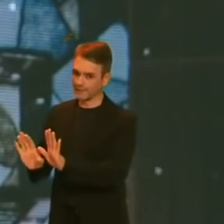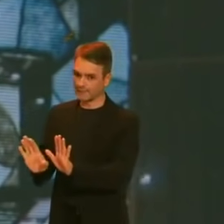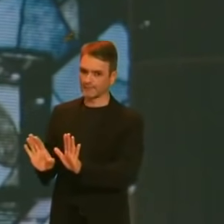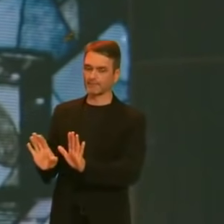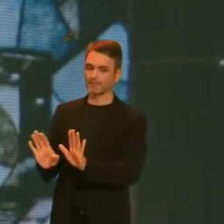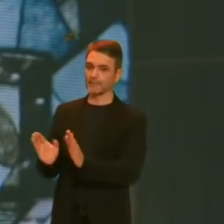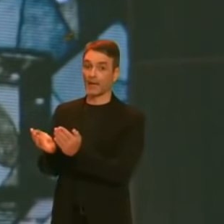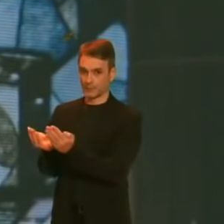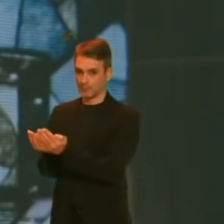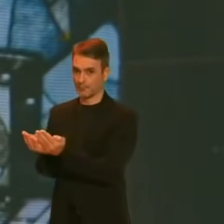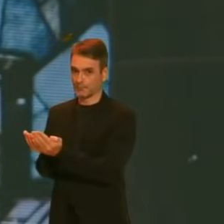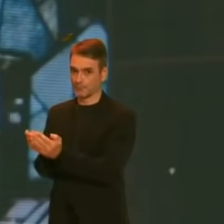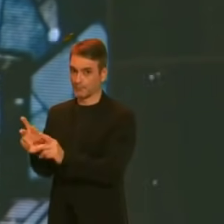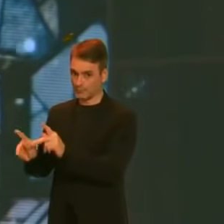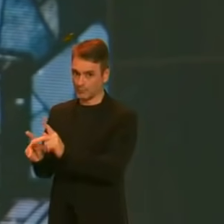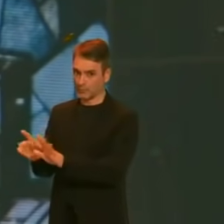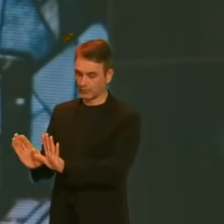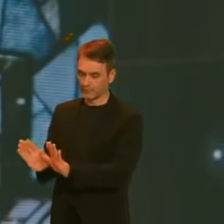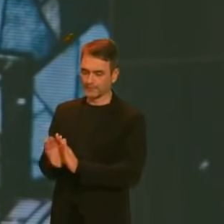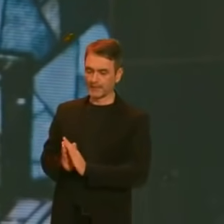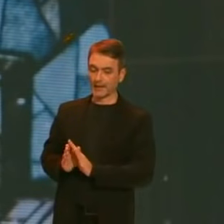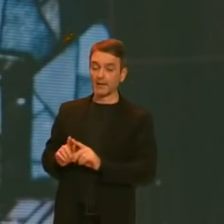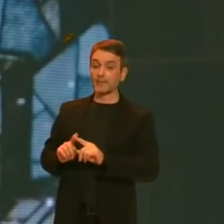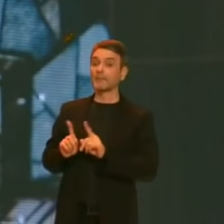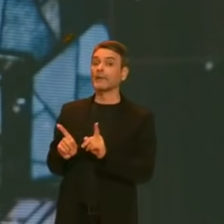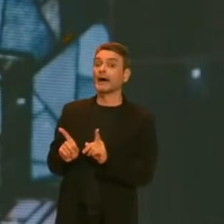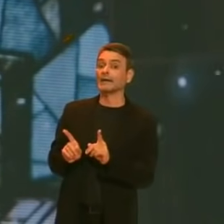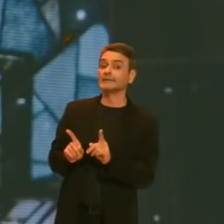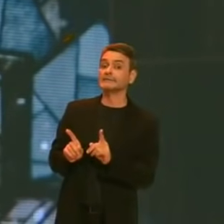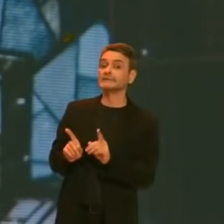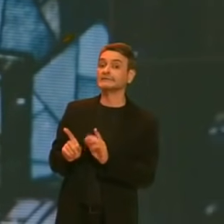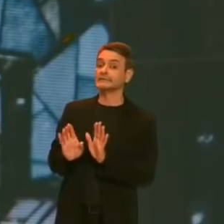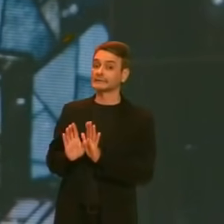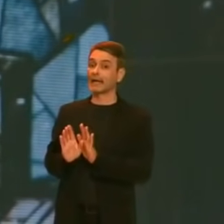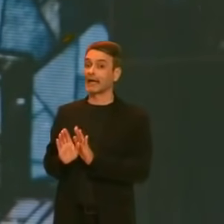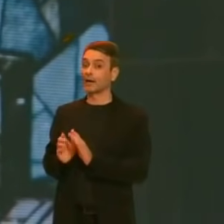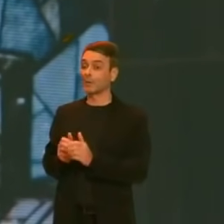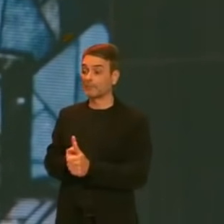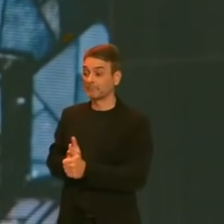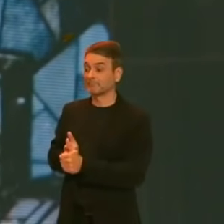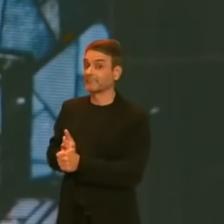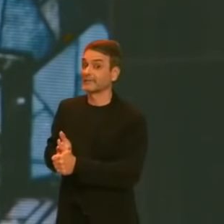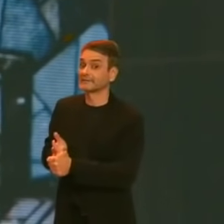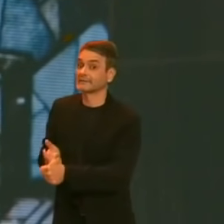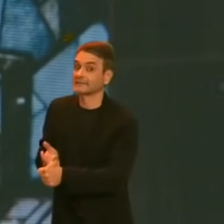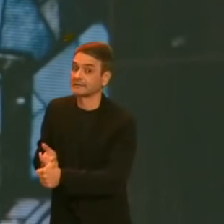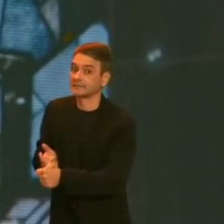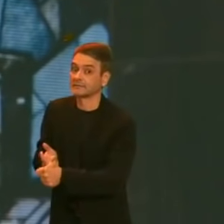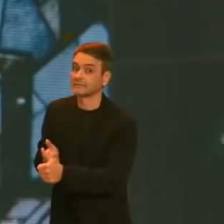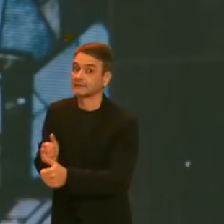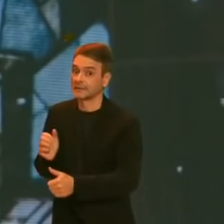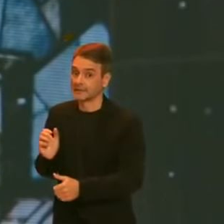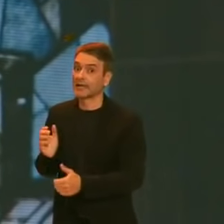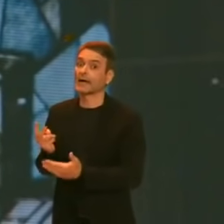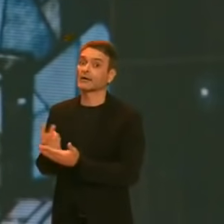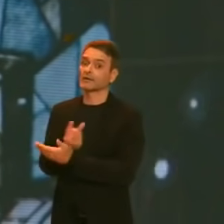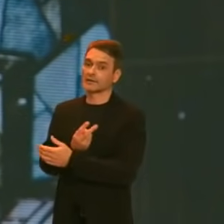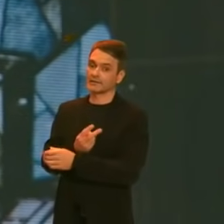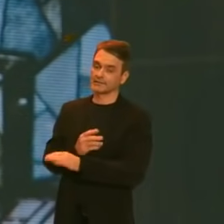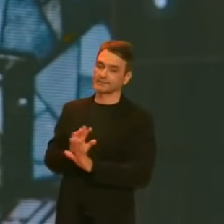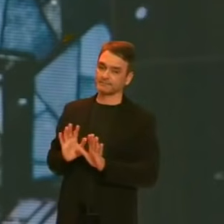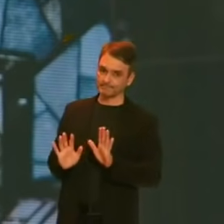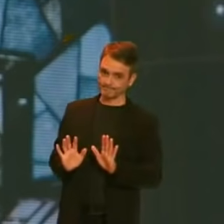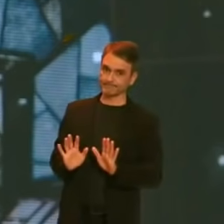uma sutil perseguição está emergindo deste cenário. E está